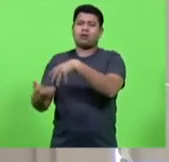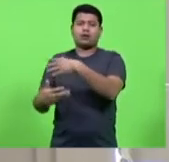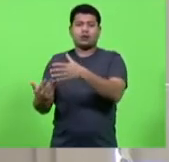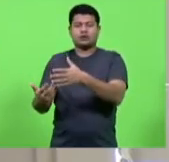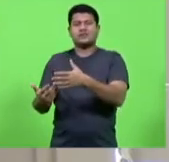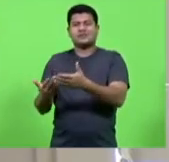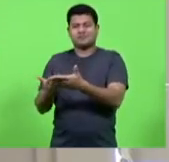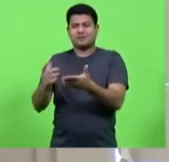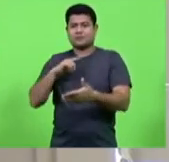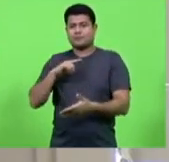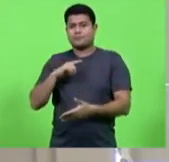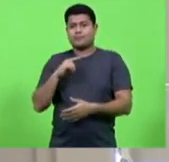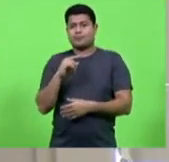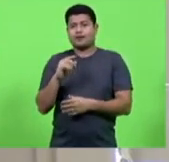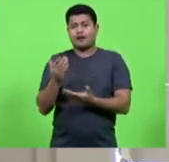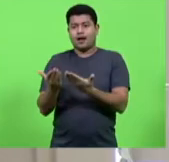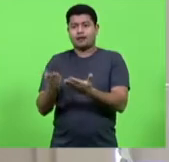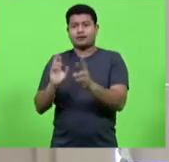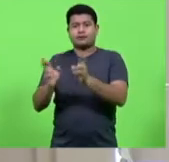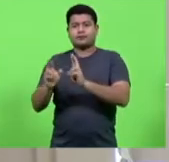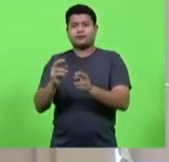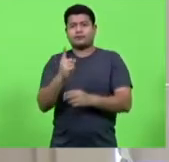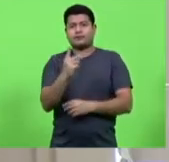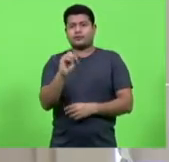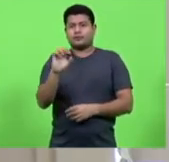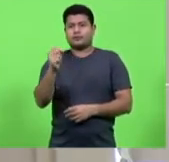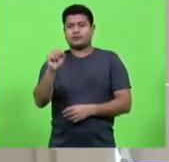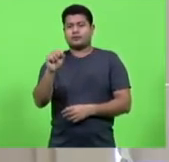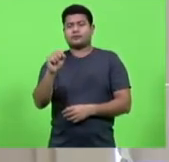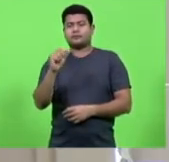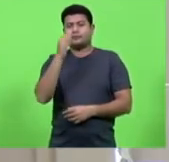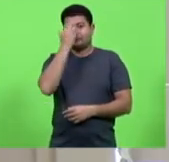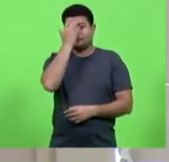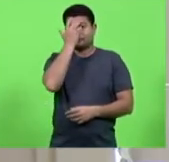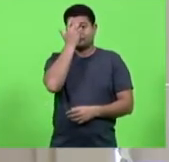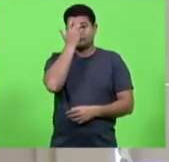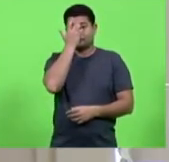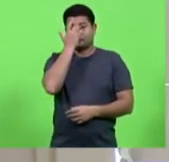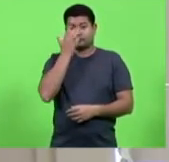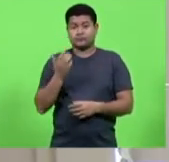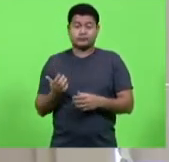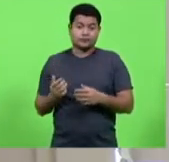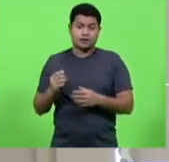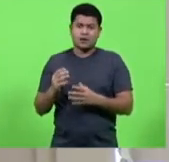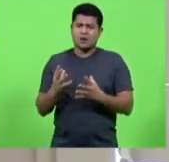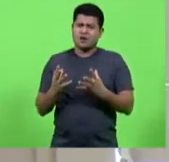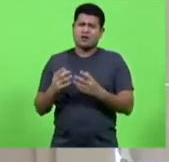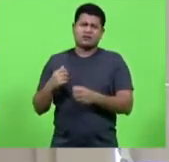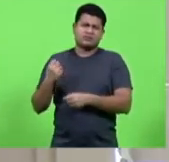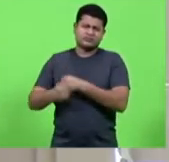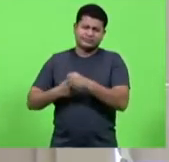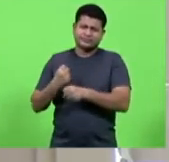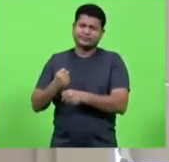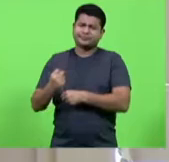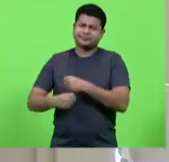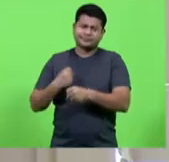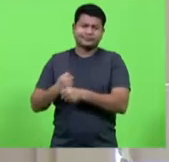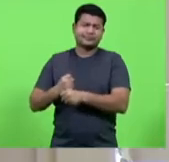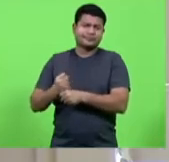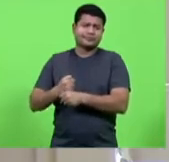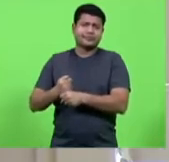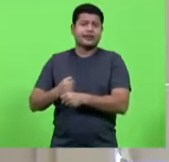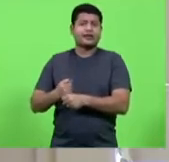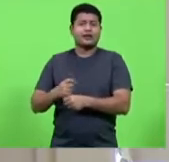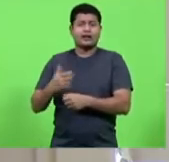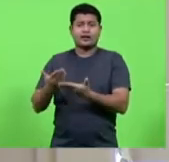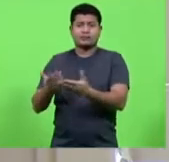Expressa, sobre a continuidade do prolongamento da SC-108, que há muitos e muitos anos está emperrado. Lembrando que é uma